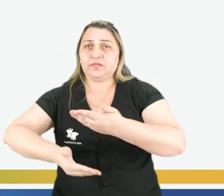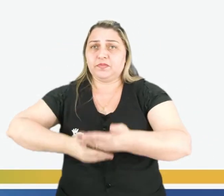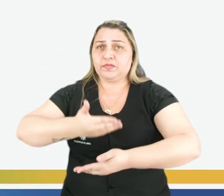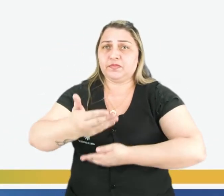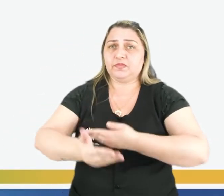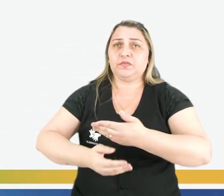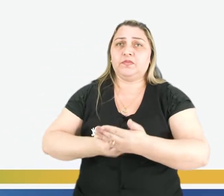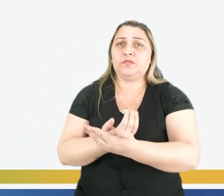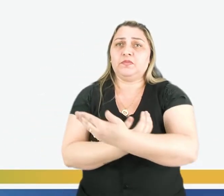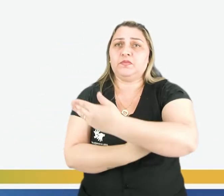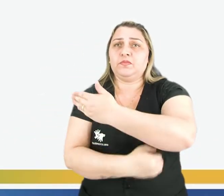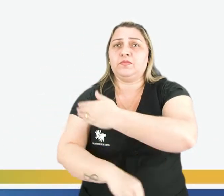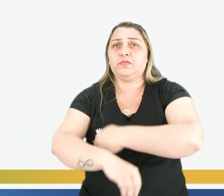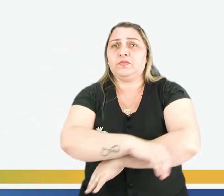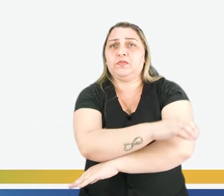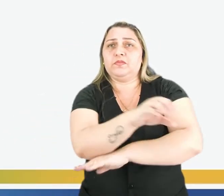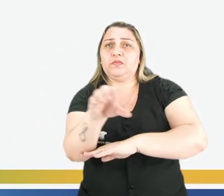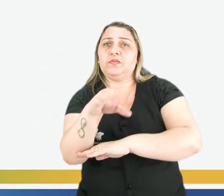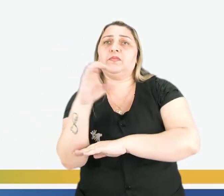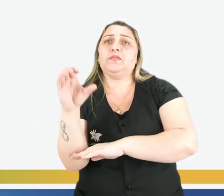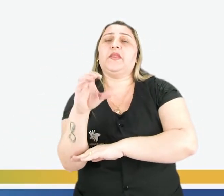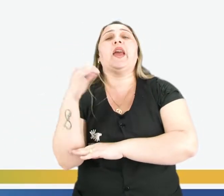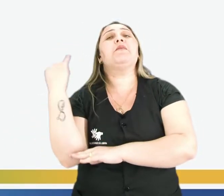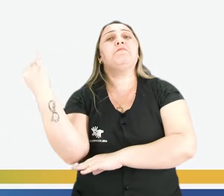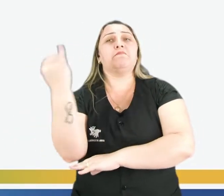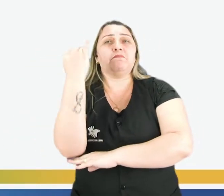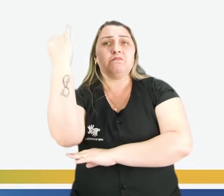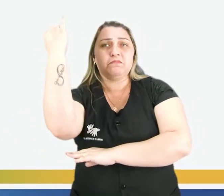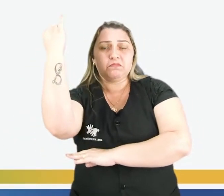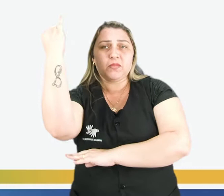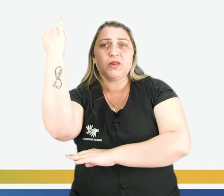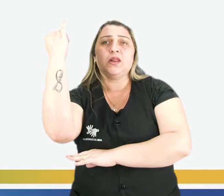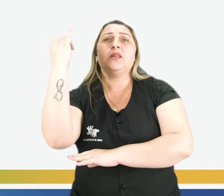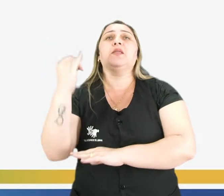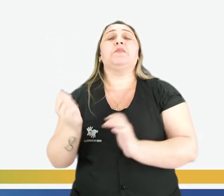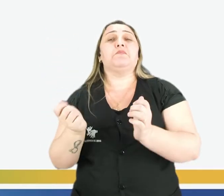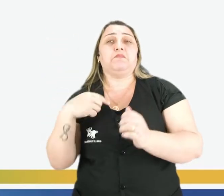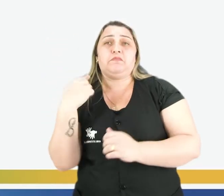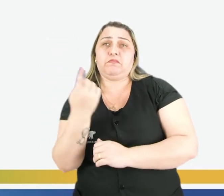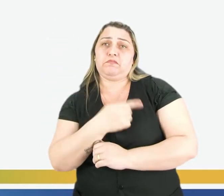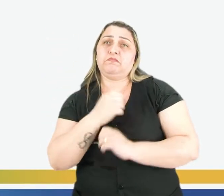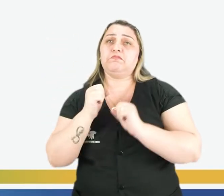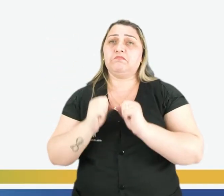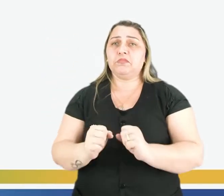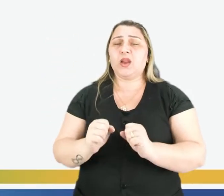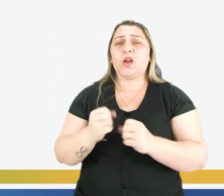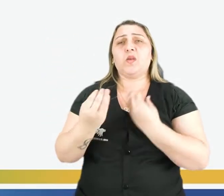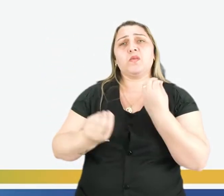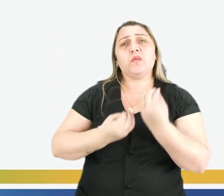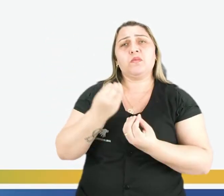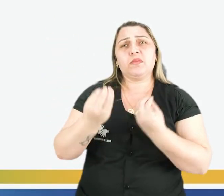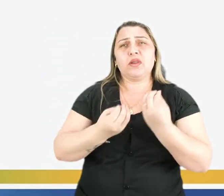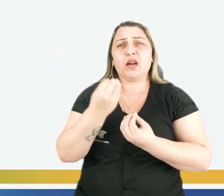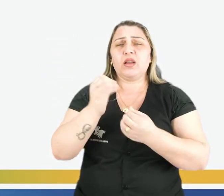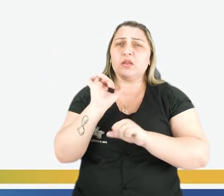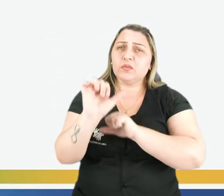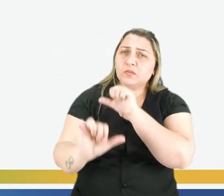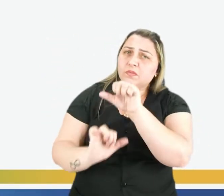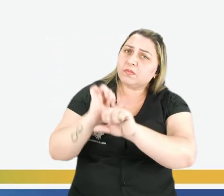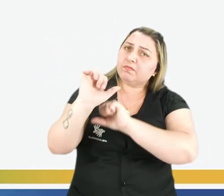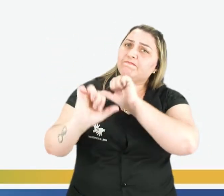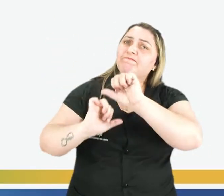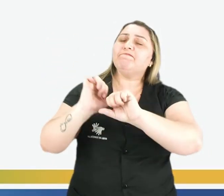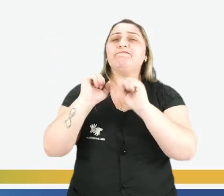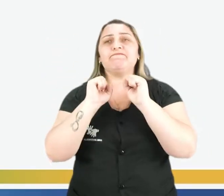do ecossistema é extremamente importante, sobretudo para que possamos ter noção do quanto pequenas